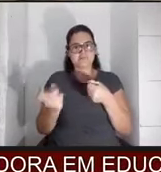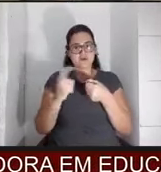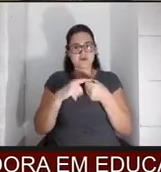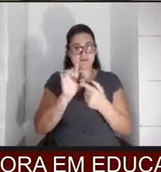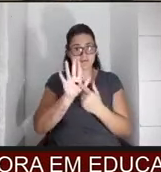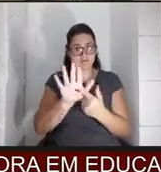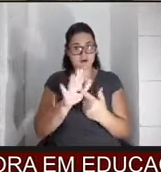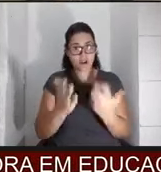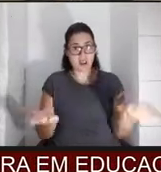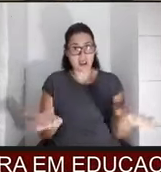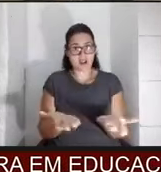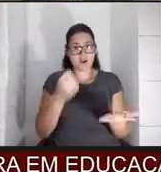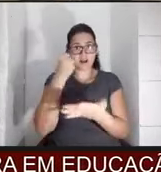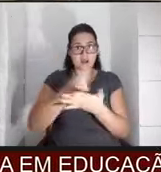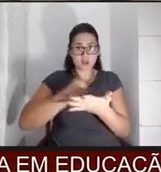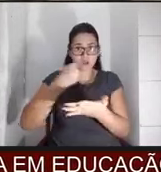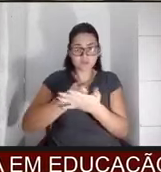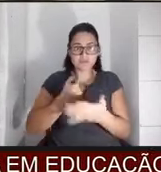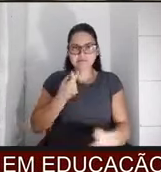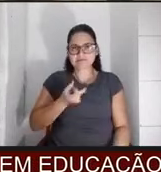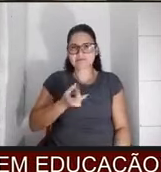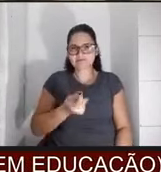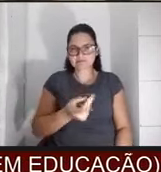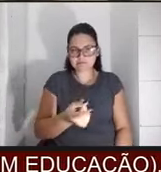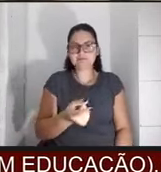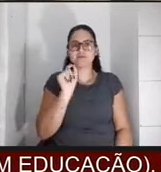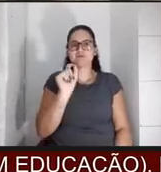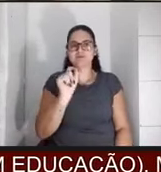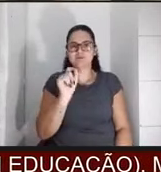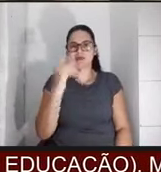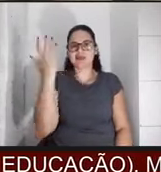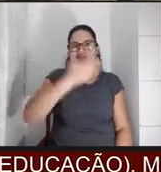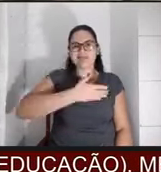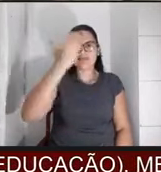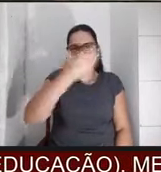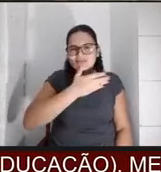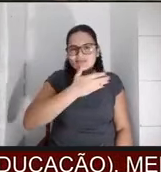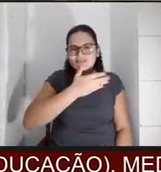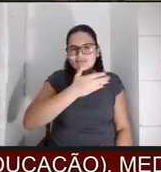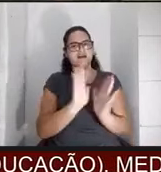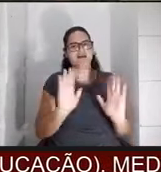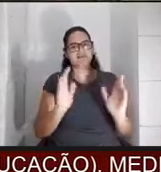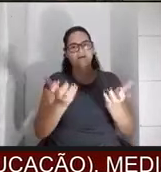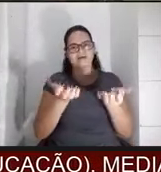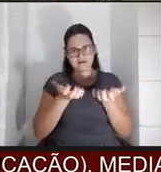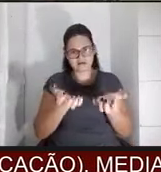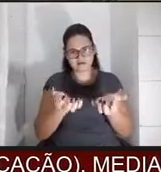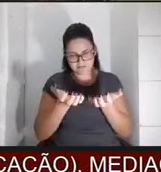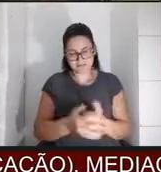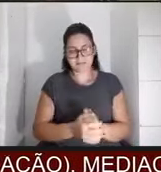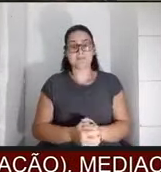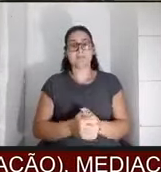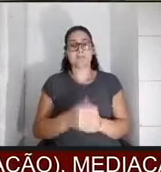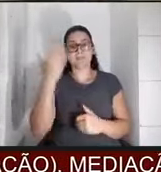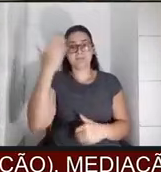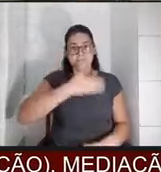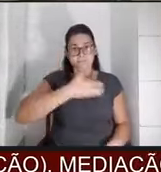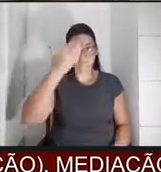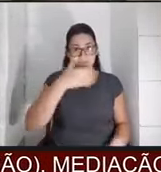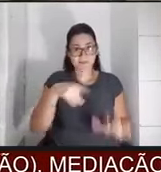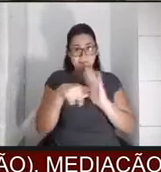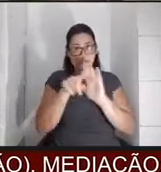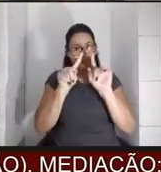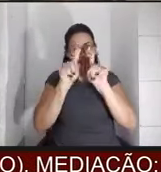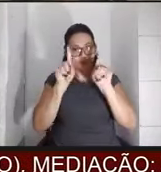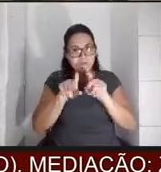luta eterna contra a questão da invisibilidade. Né? A invisibilidade para os funcionários da educação, eu